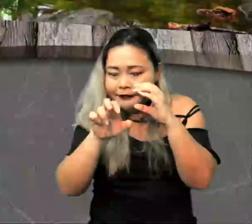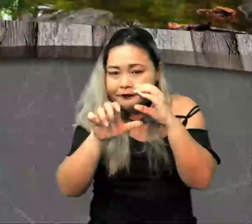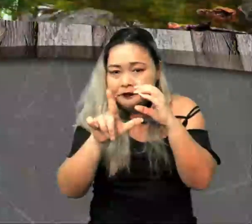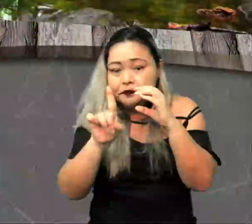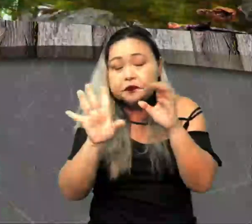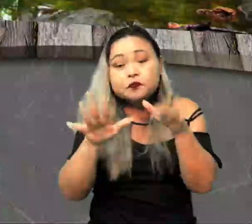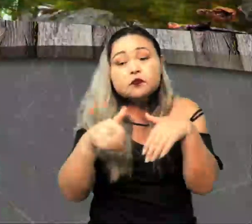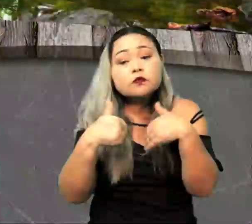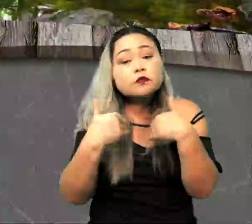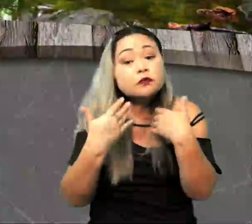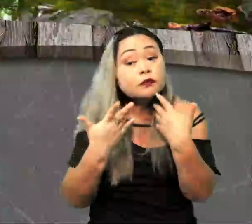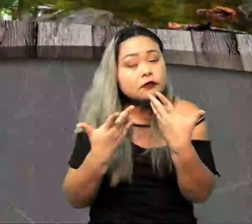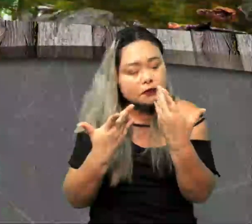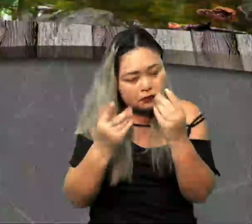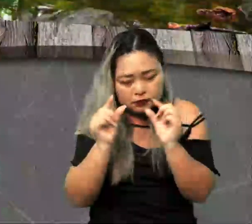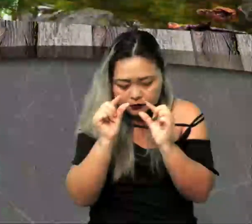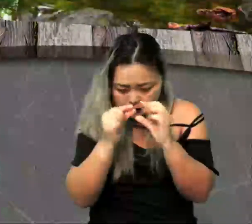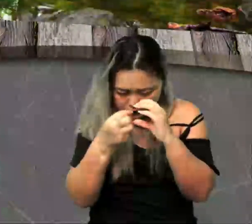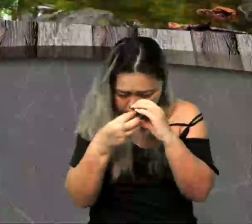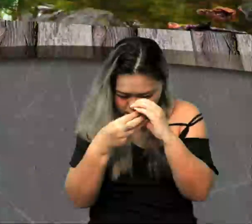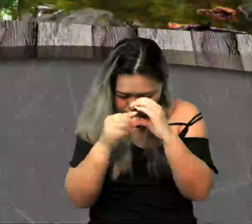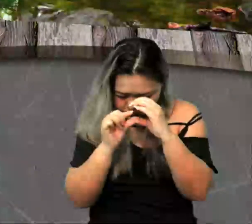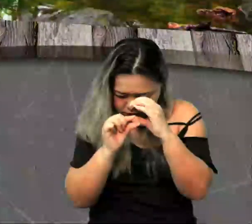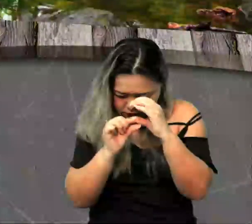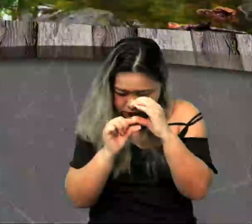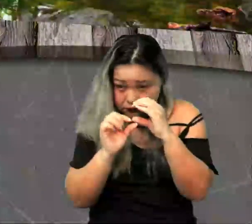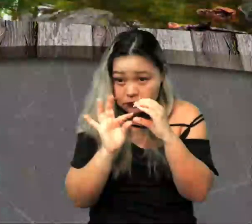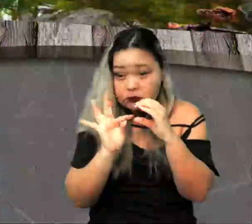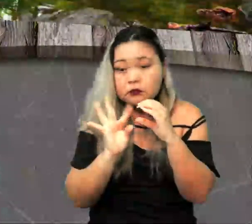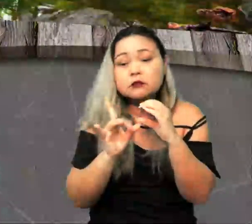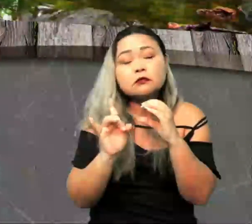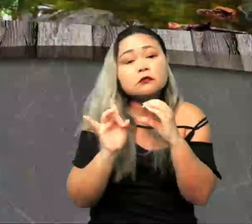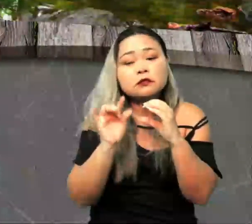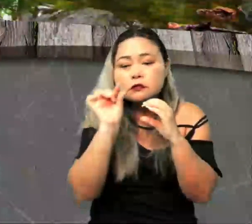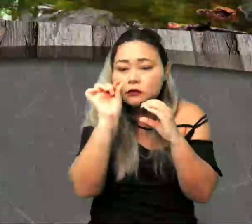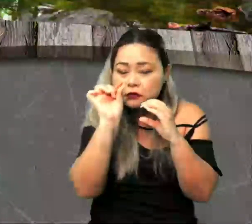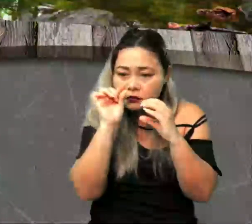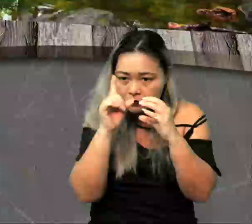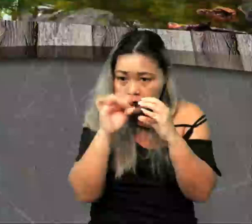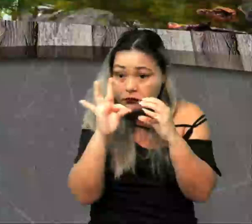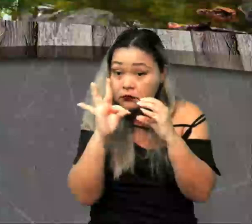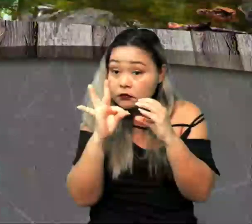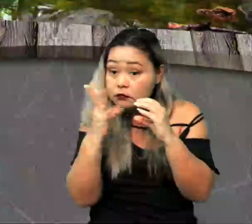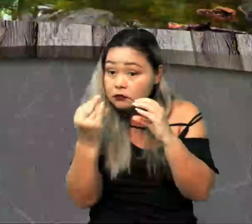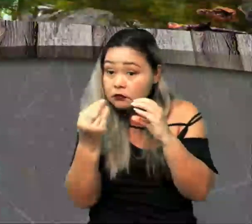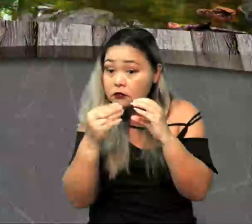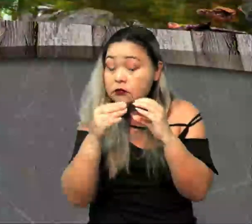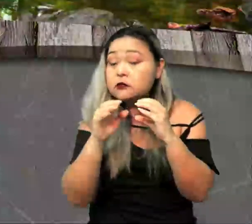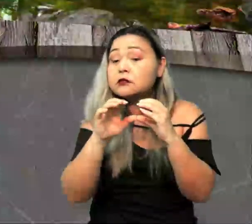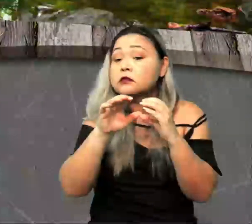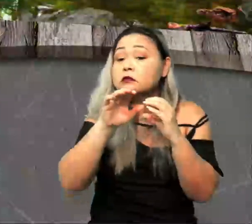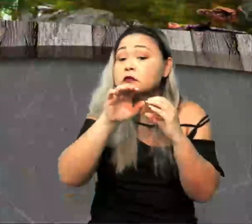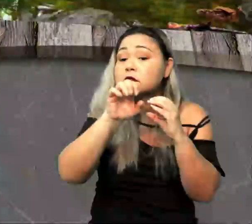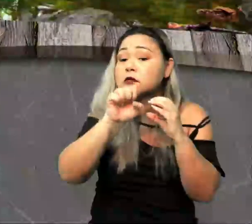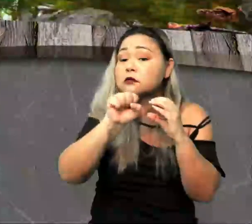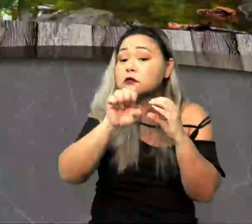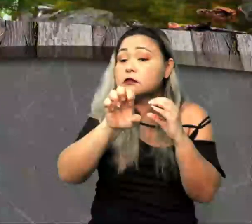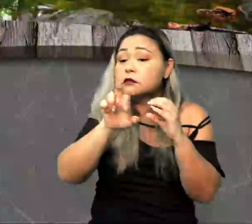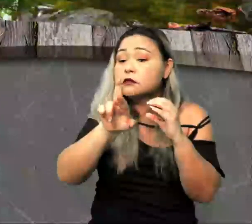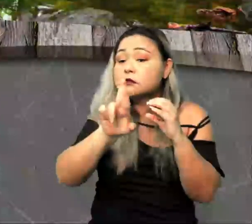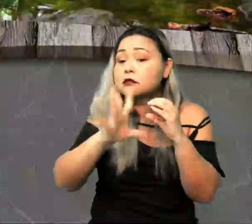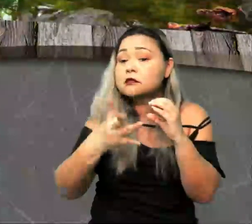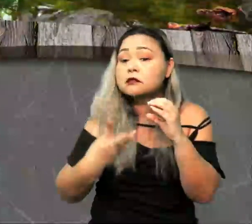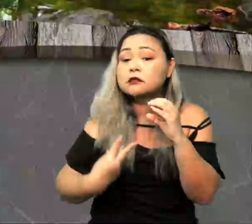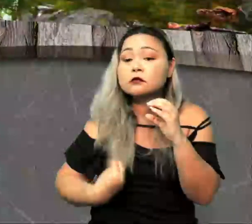ficou identificado, então, essas unidades básicas, morfofisiológicas, de todo o ser vivo, ficaram sendo chamadas de células. Então,